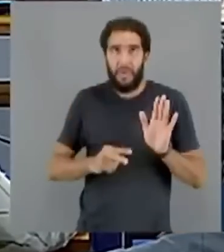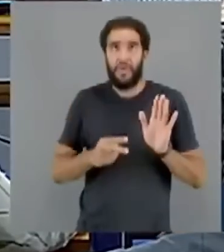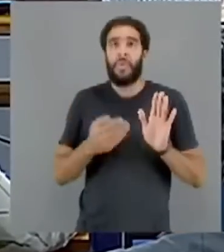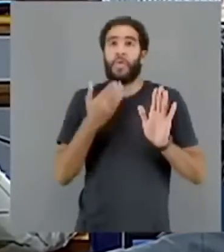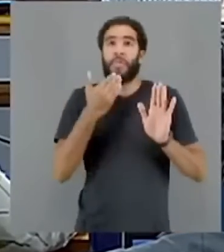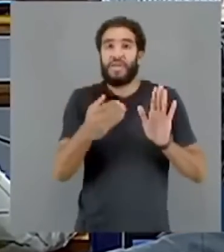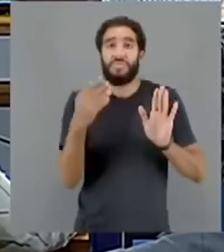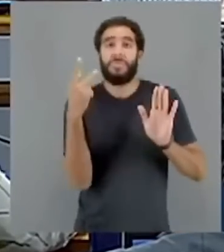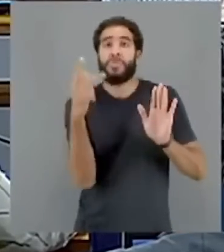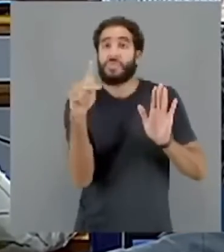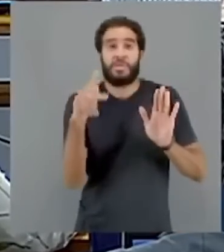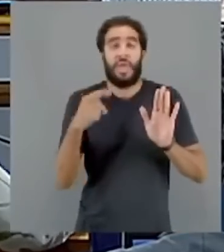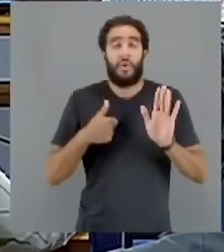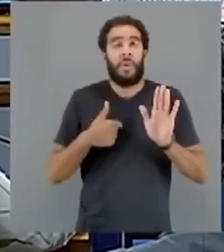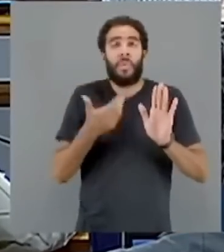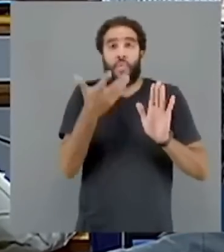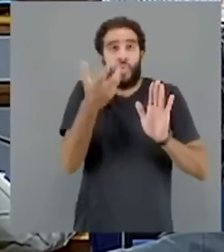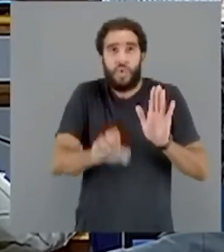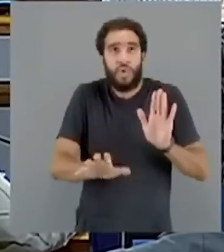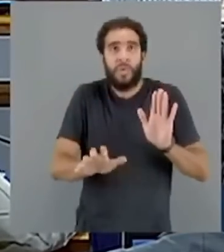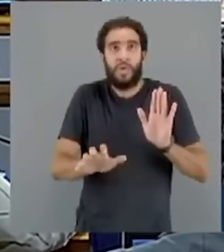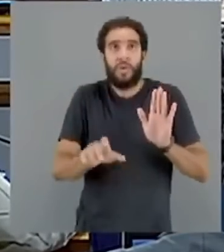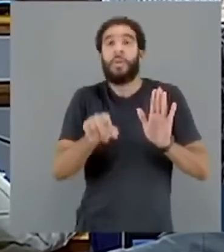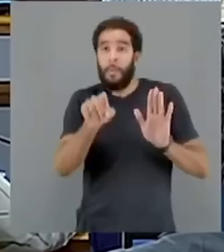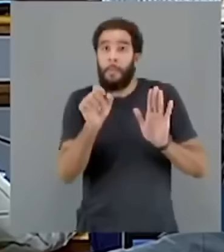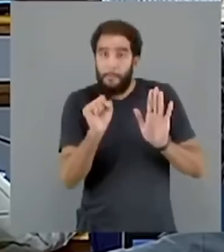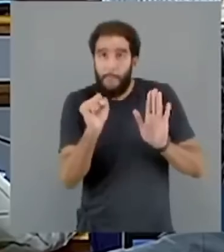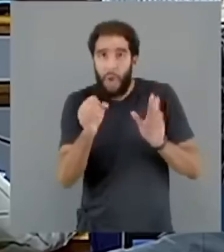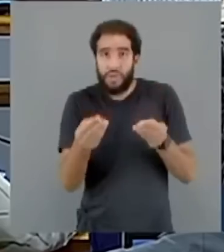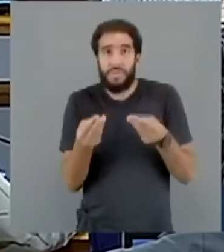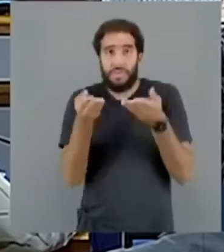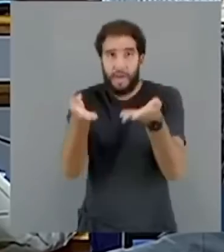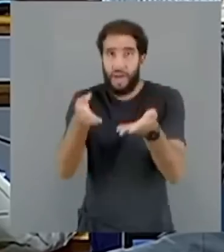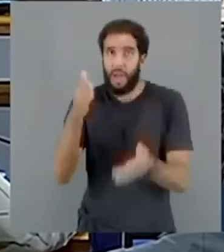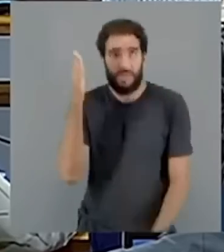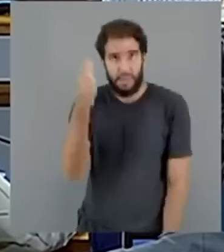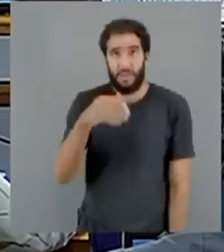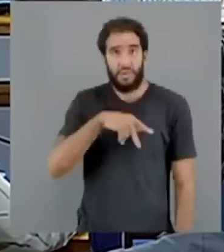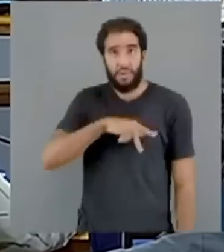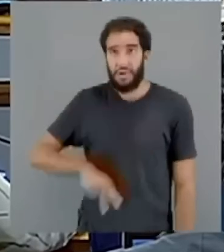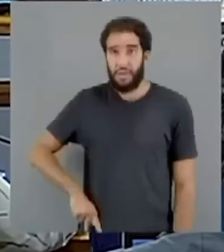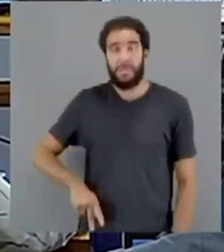a vossa questão de ordem. E Vossa Excelência pode entregá-la ao presidente do Congresso Nacional.